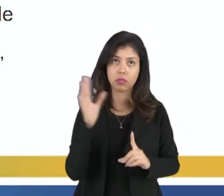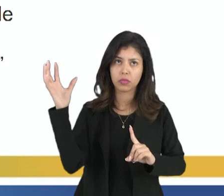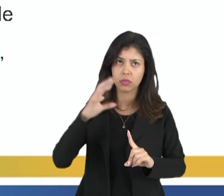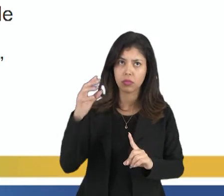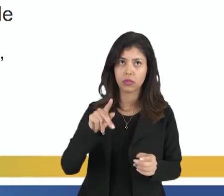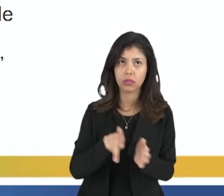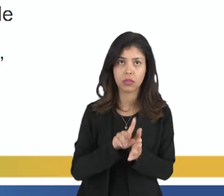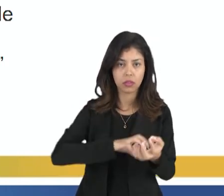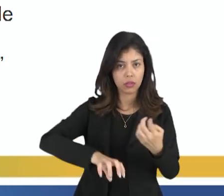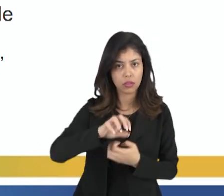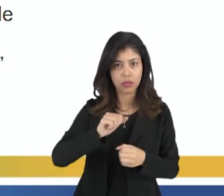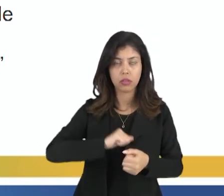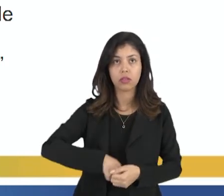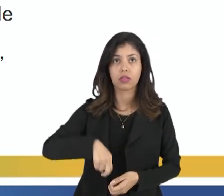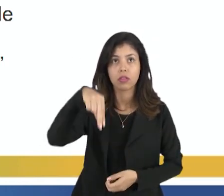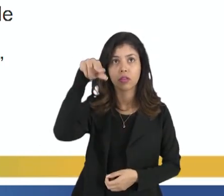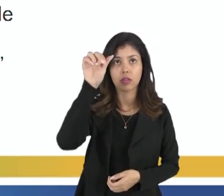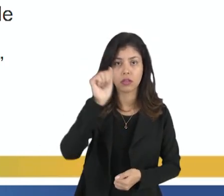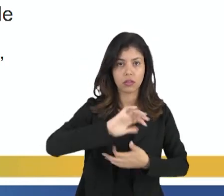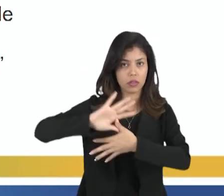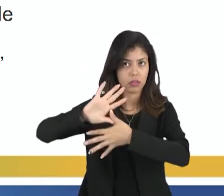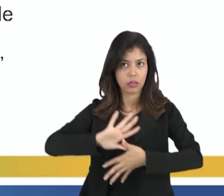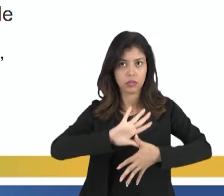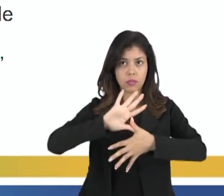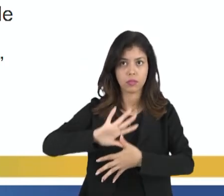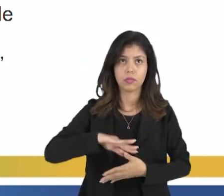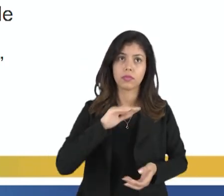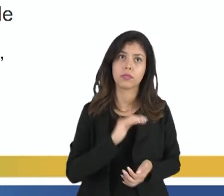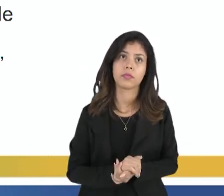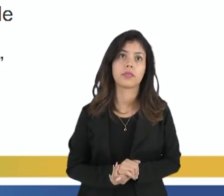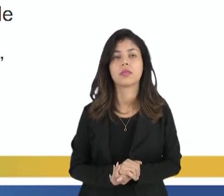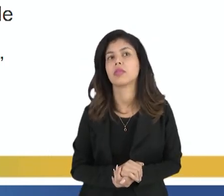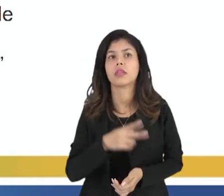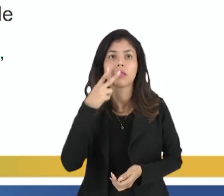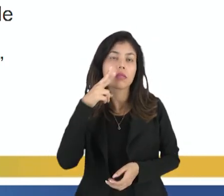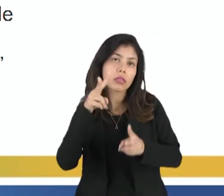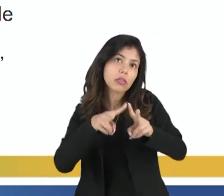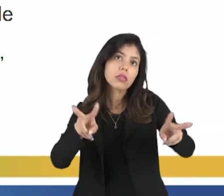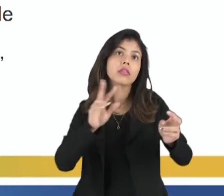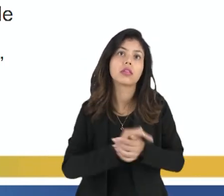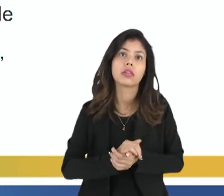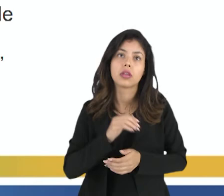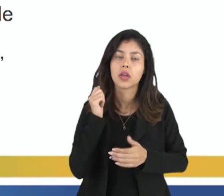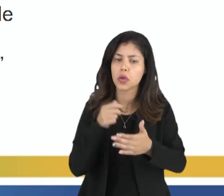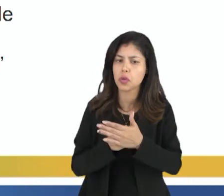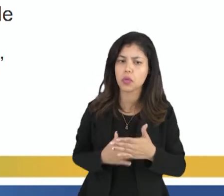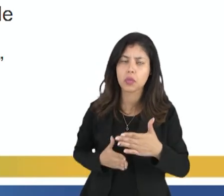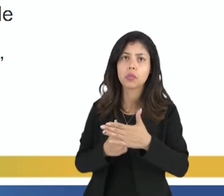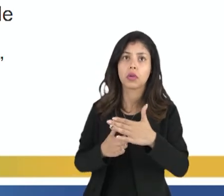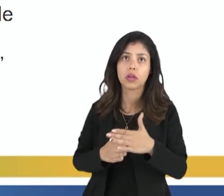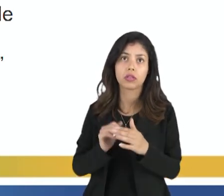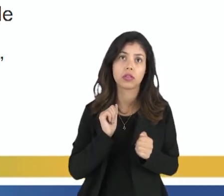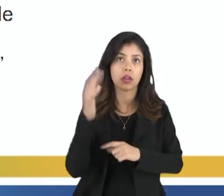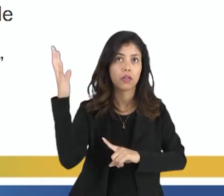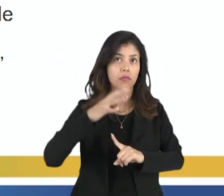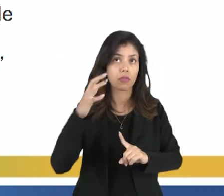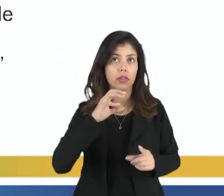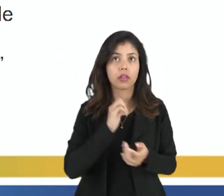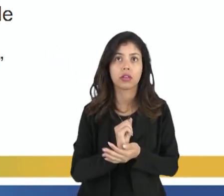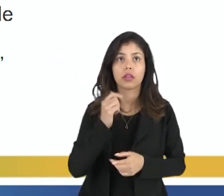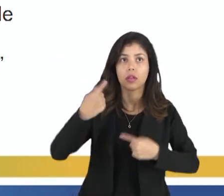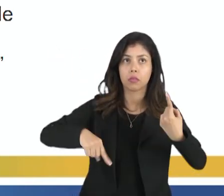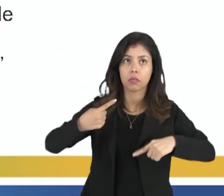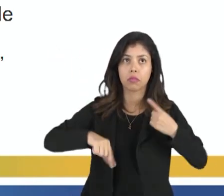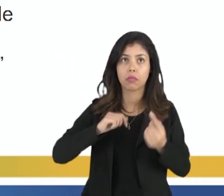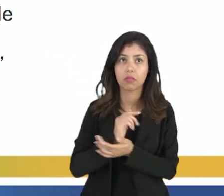militares influenciados pela Revolução Norte-Americana. E D. Visava a impedir a crescente influência da